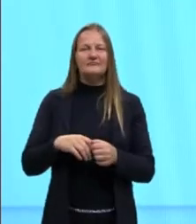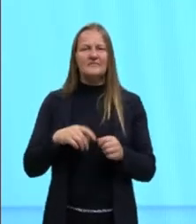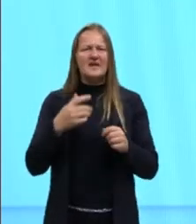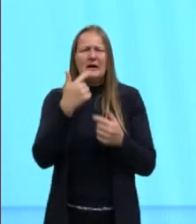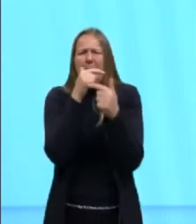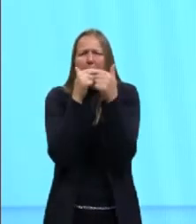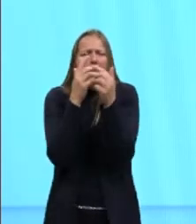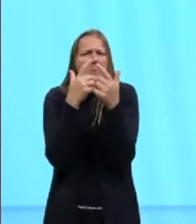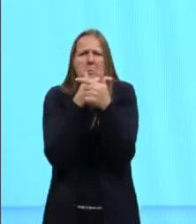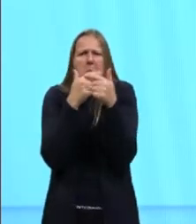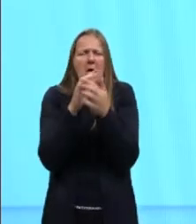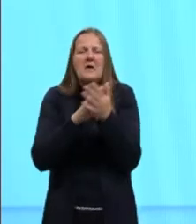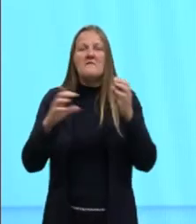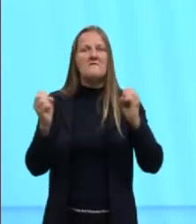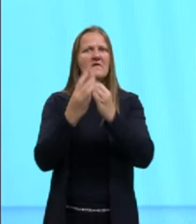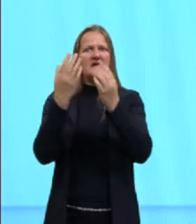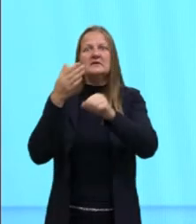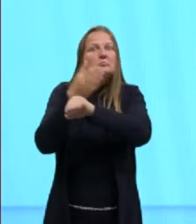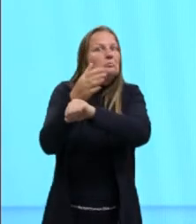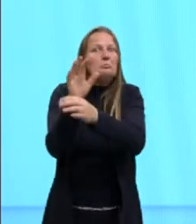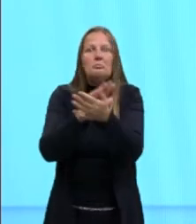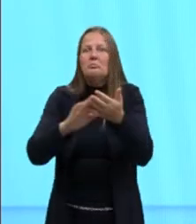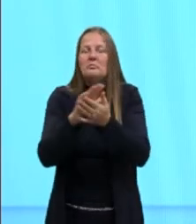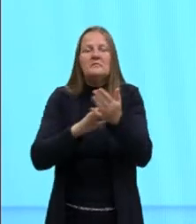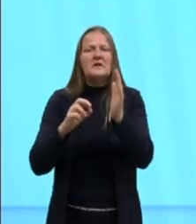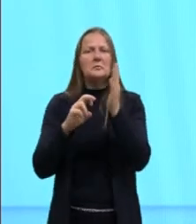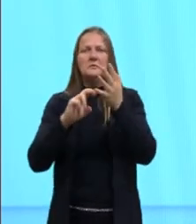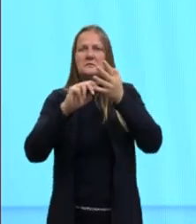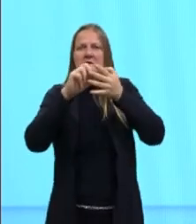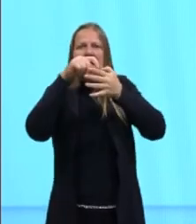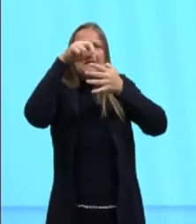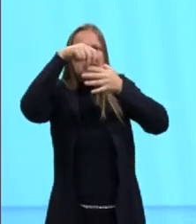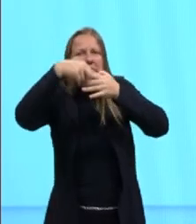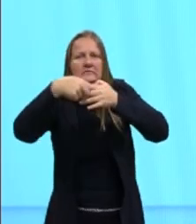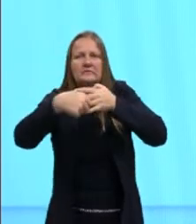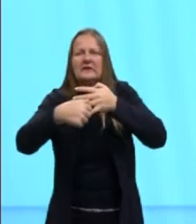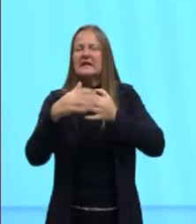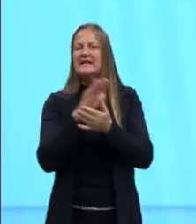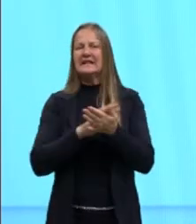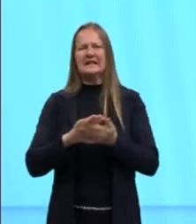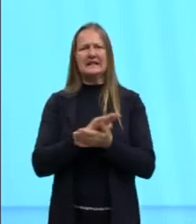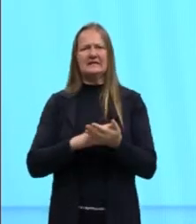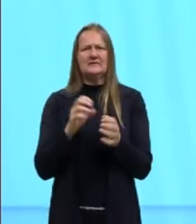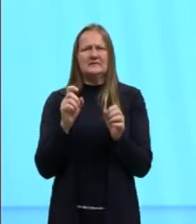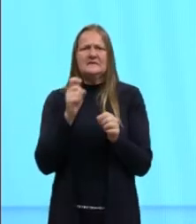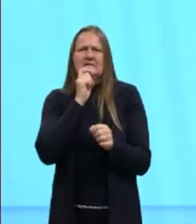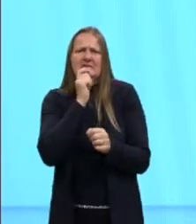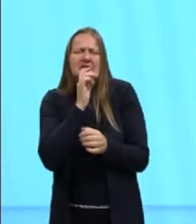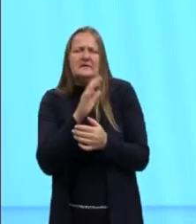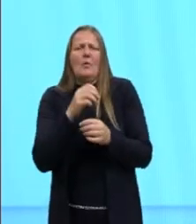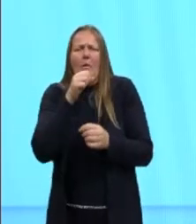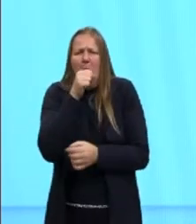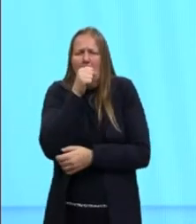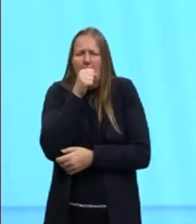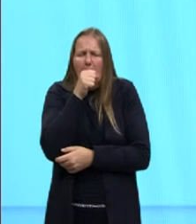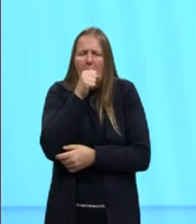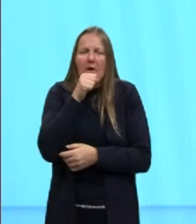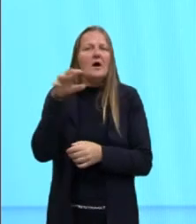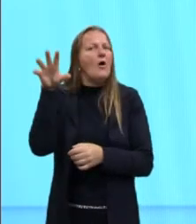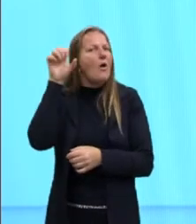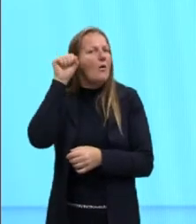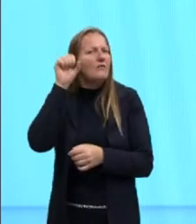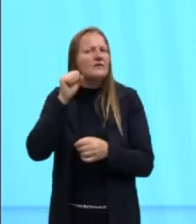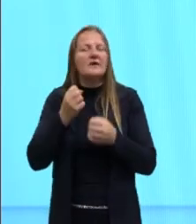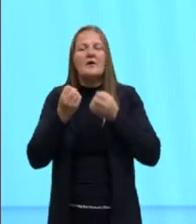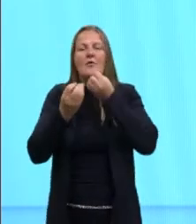não ria em festa não aparecia não subir escada nem descia não estava resfriada mas torcia ouvia